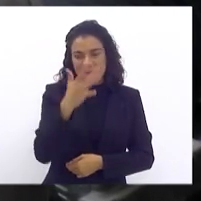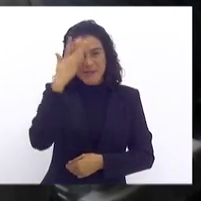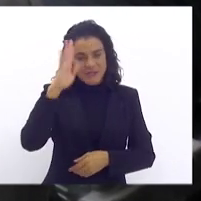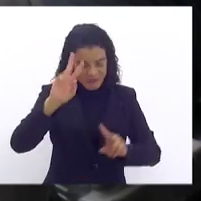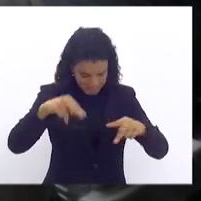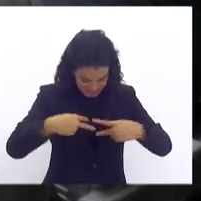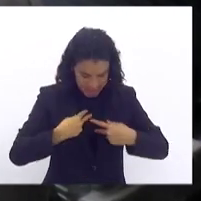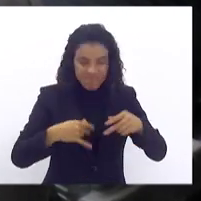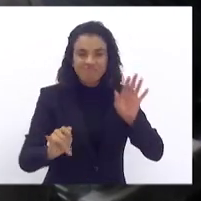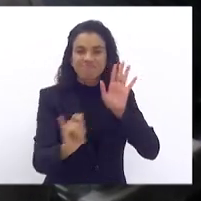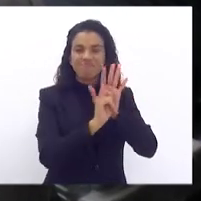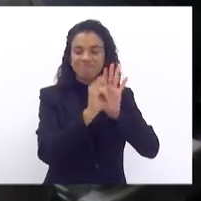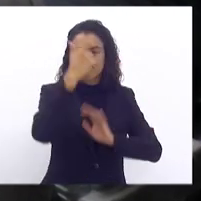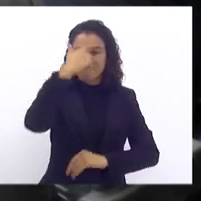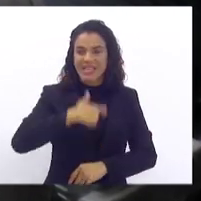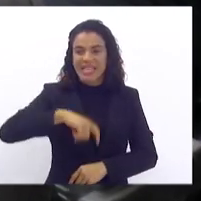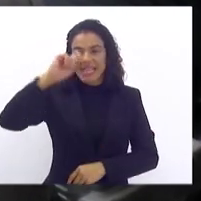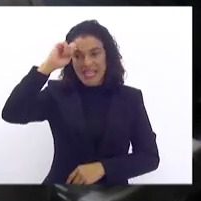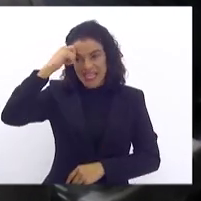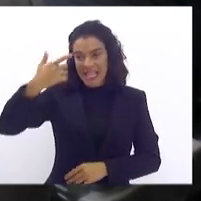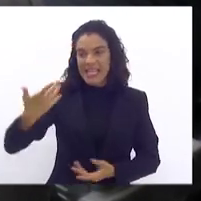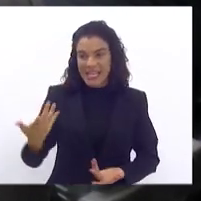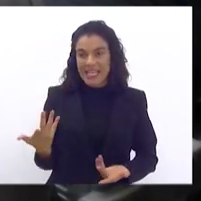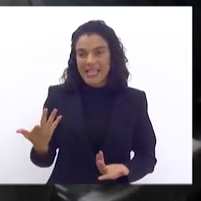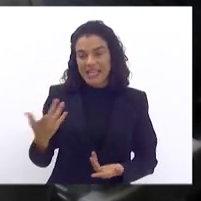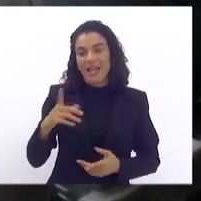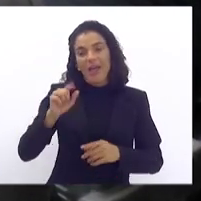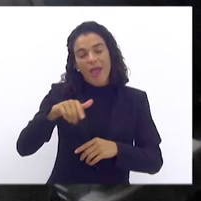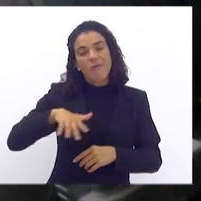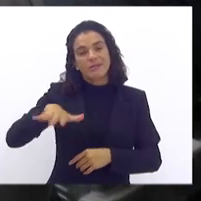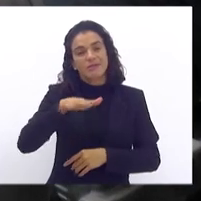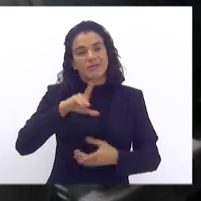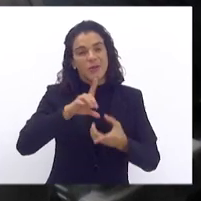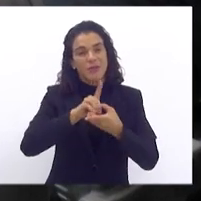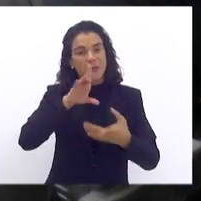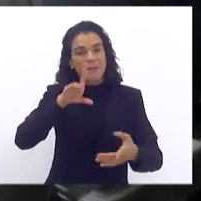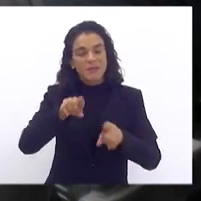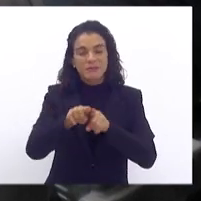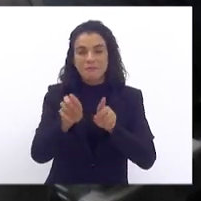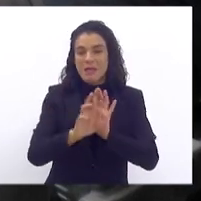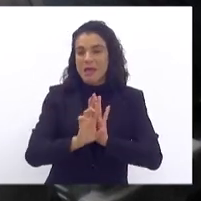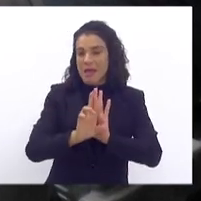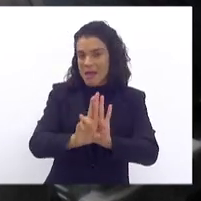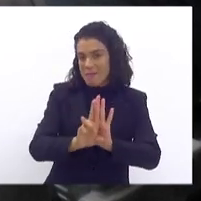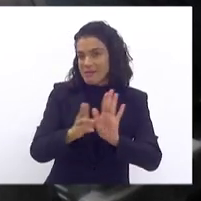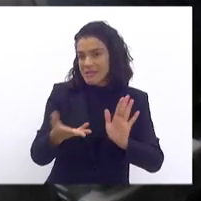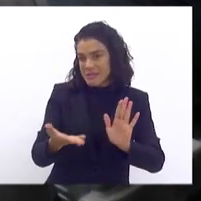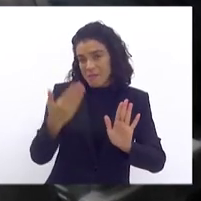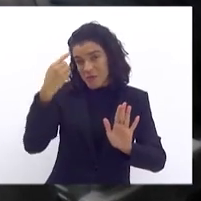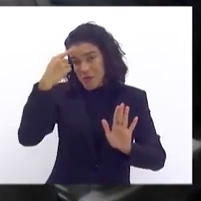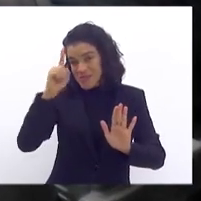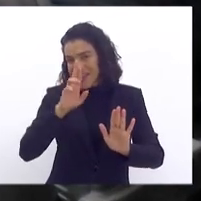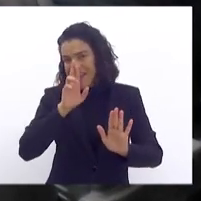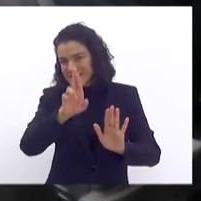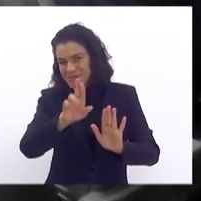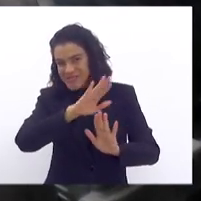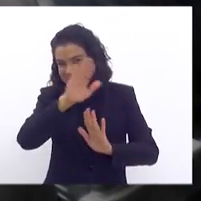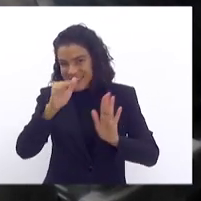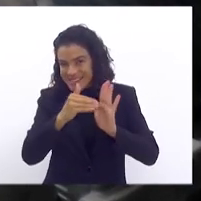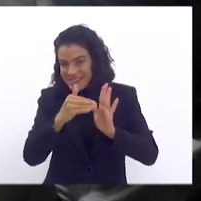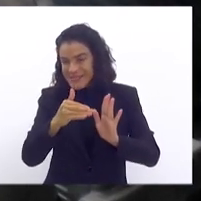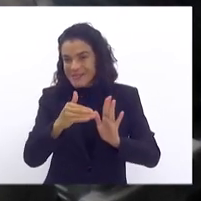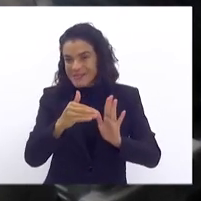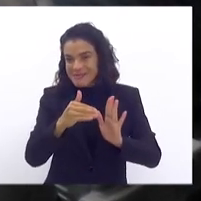autodeclarem negras, né? Então, é uma questão de democracia, uma questão de representatividade. Não sei se eu respondi a sua fala, mas